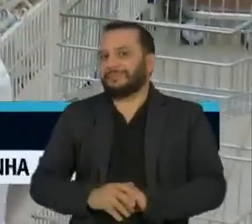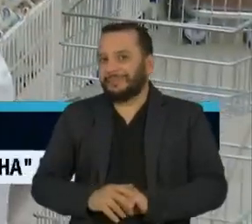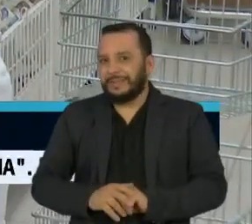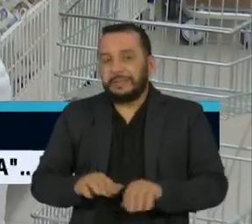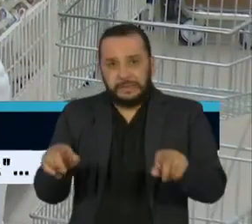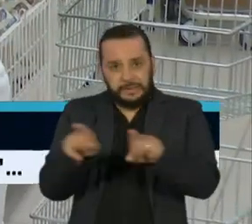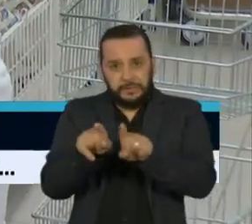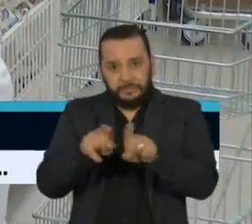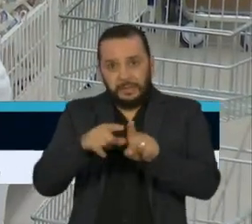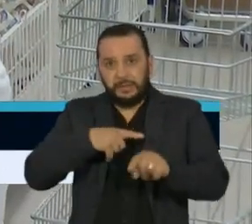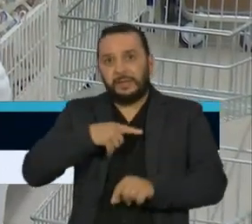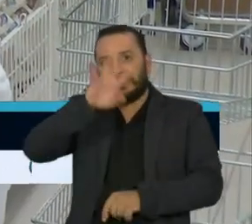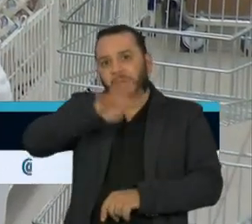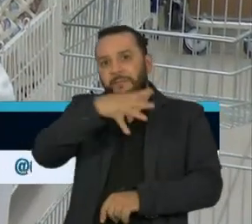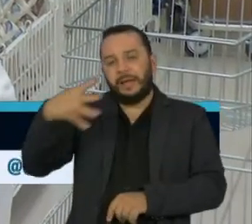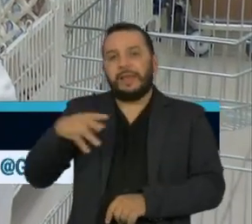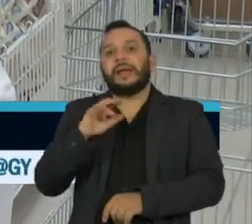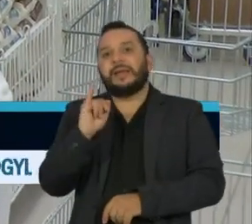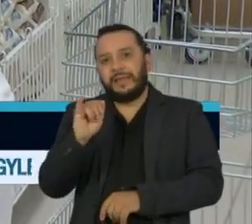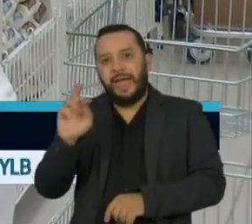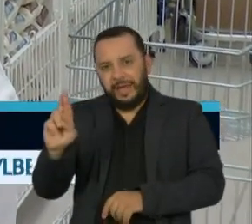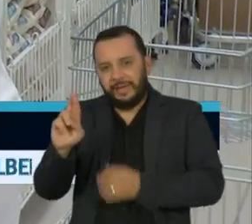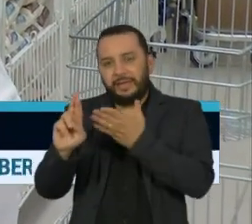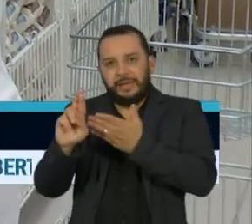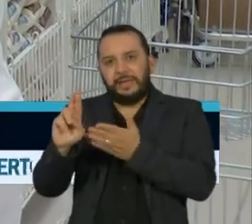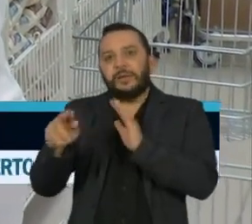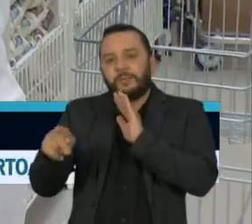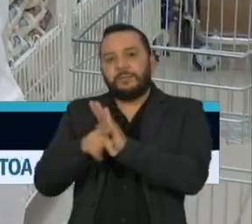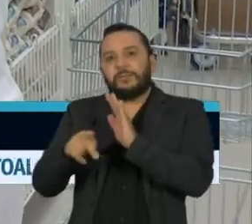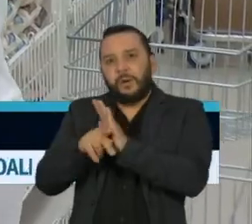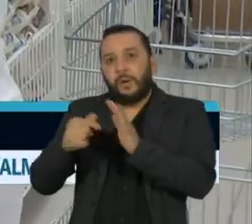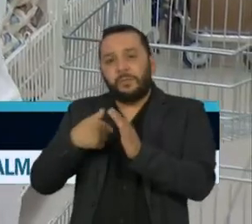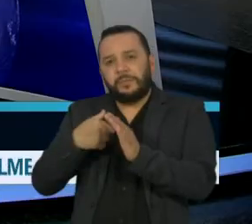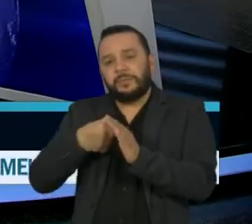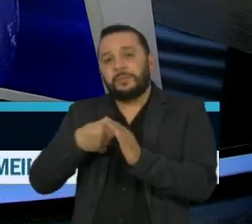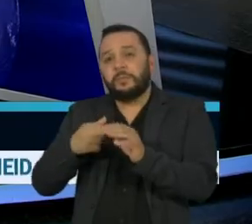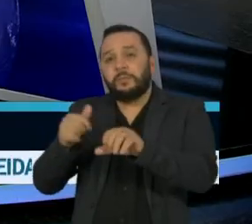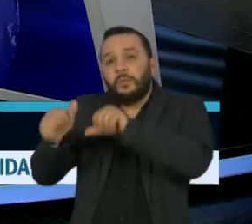com a correção da tabela do imposto de renda retido na fonte defasada há 5 anos